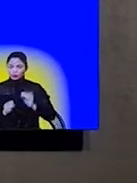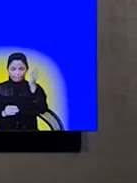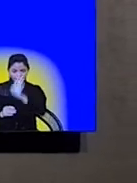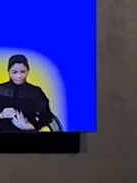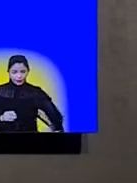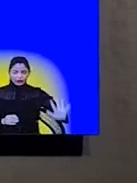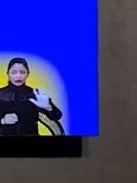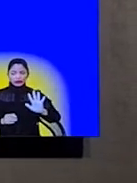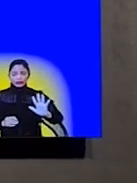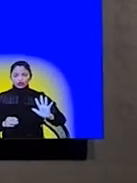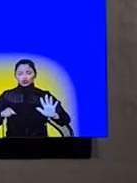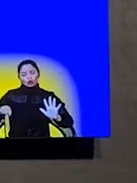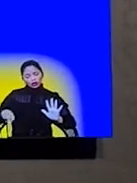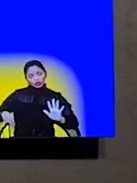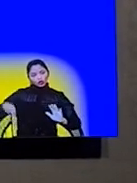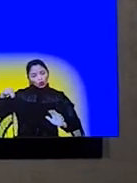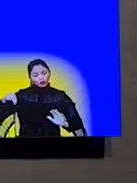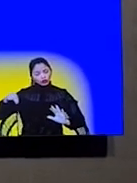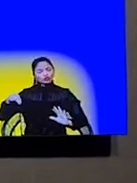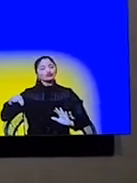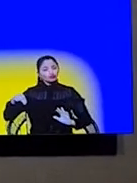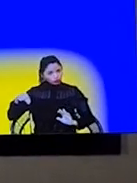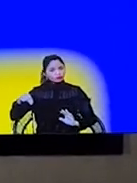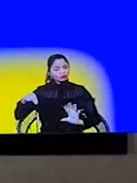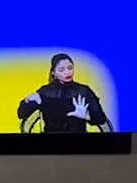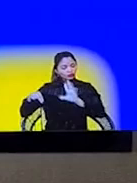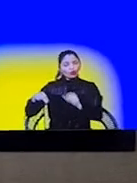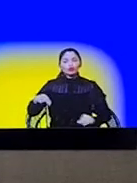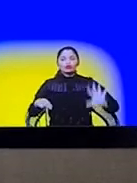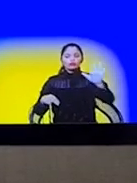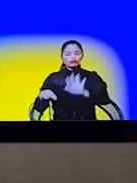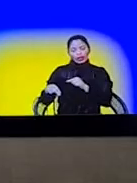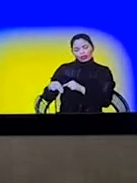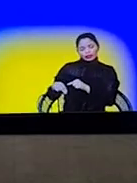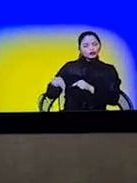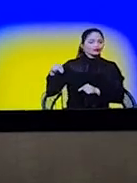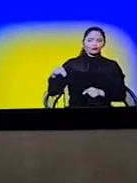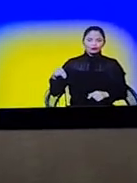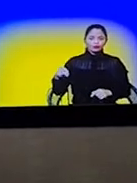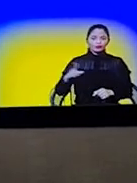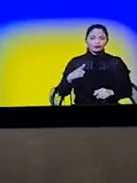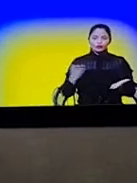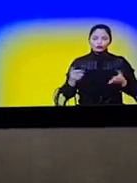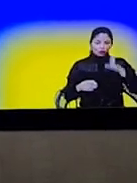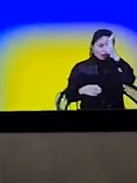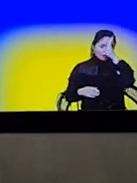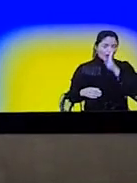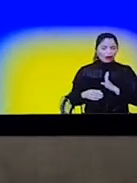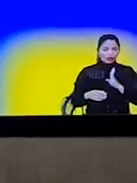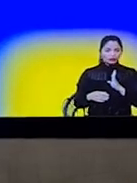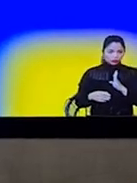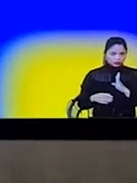o Norte, então para todos os clientes do Brasil, exceto os clientes localizados na região Norte. E hoje é grátis para os sellers, então é grátis